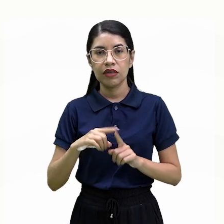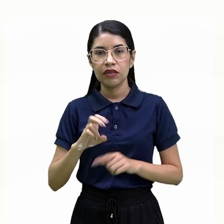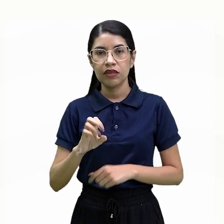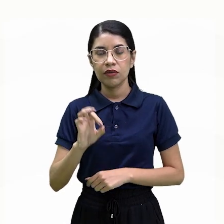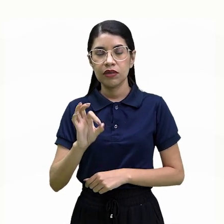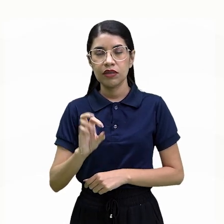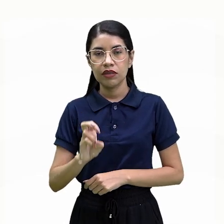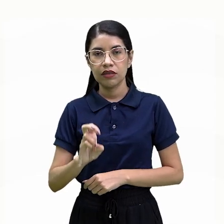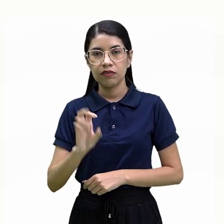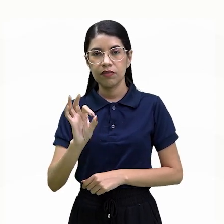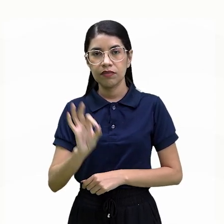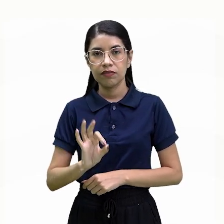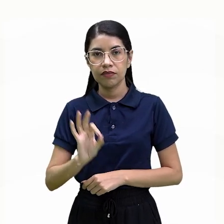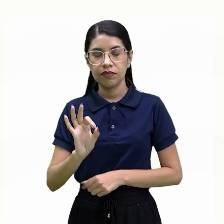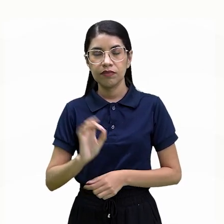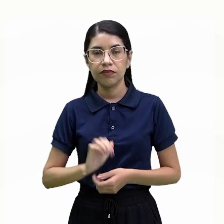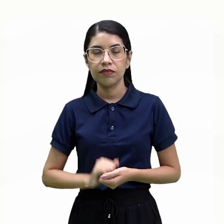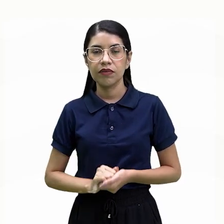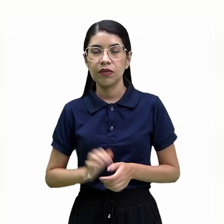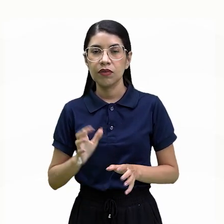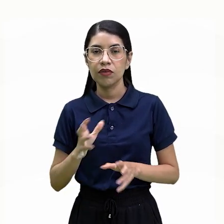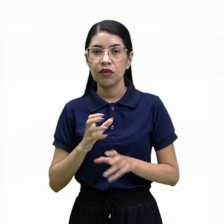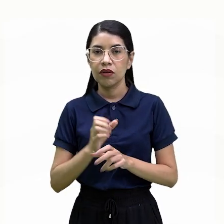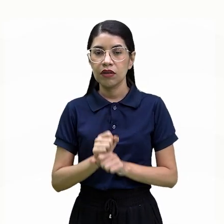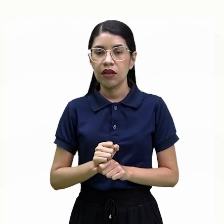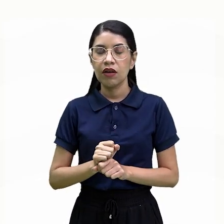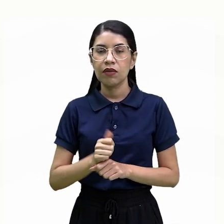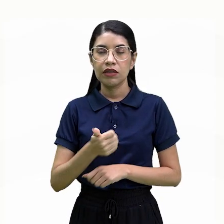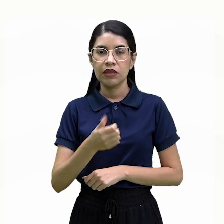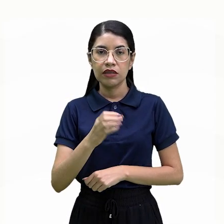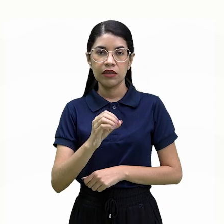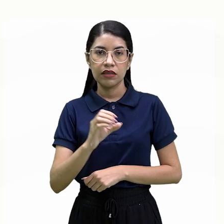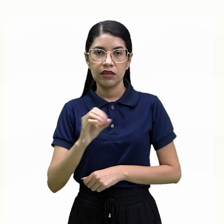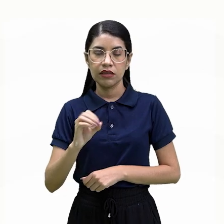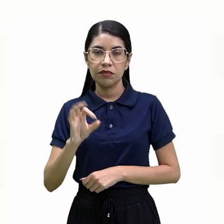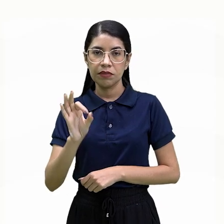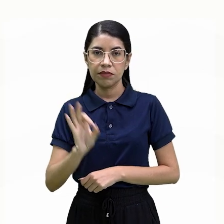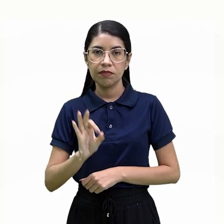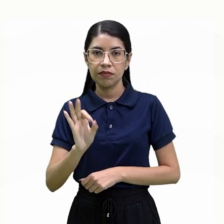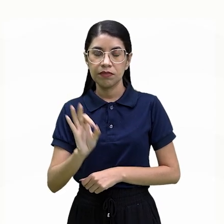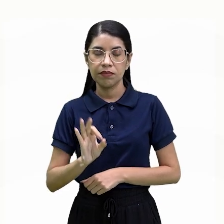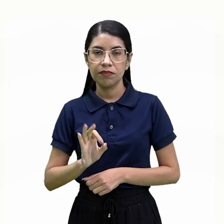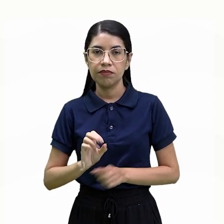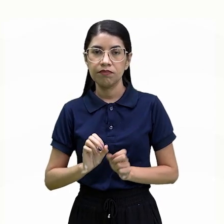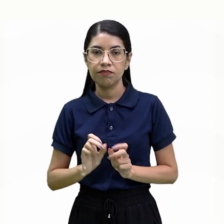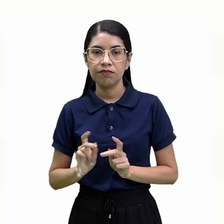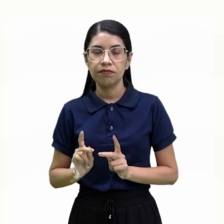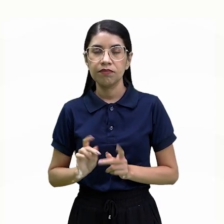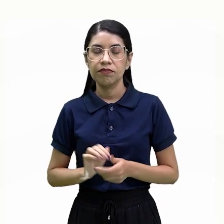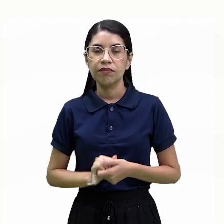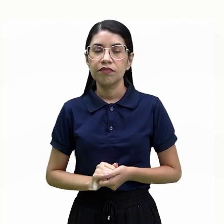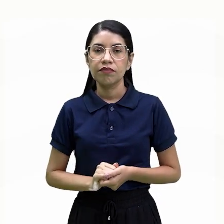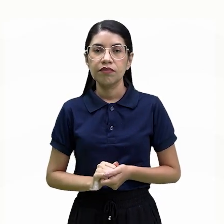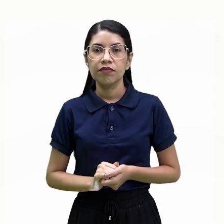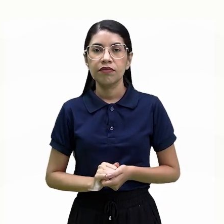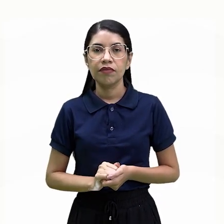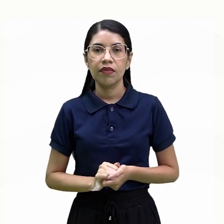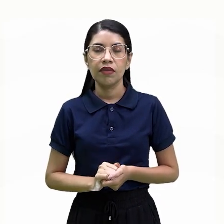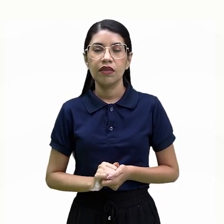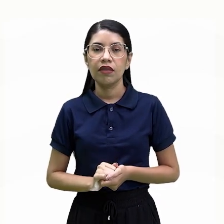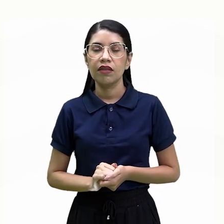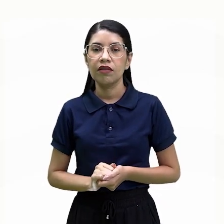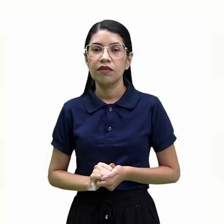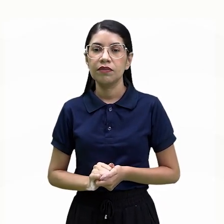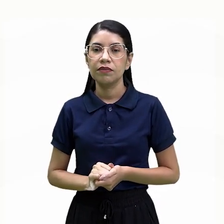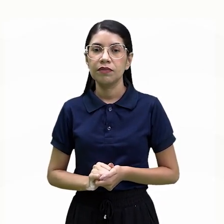5, 5%. A soma aqui também vai dar 100%. Beleza? Tranquilo até aí?